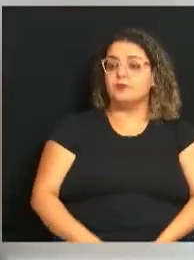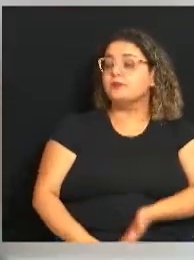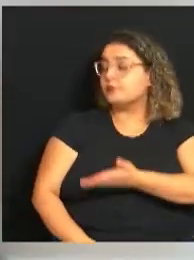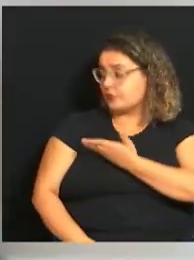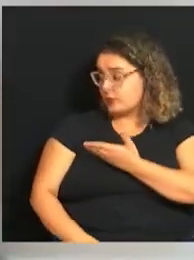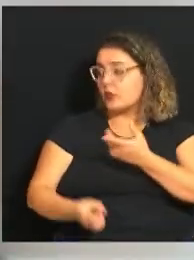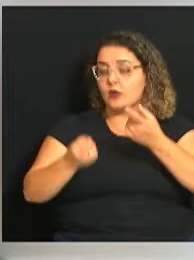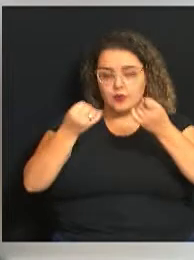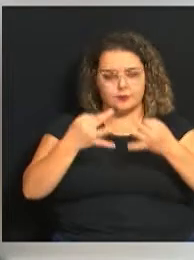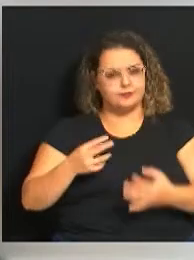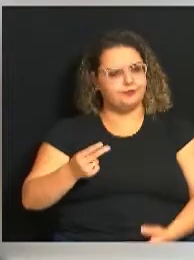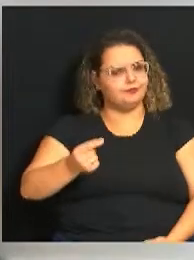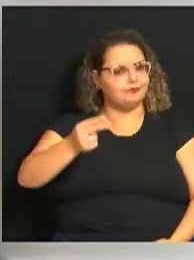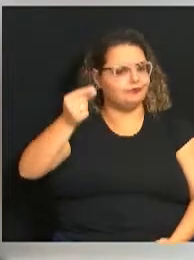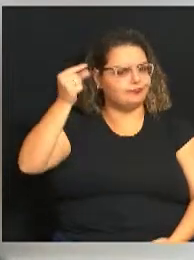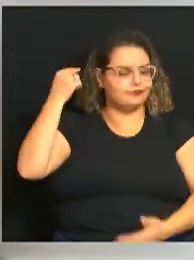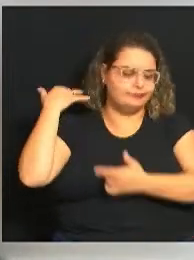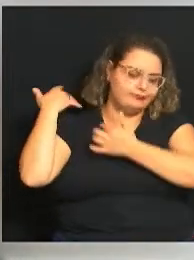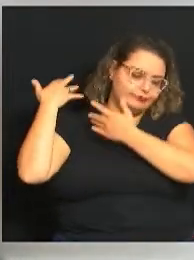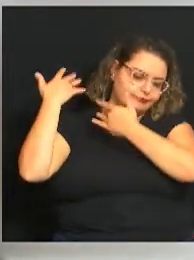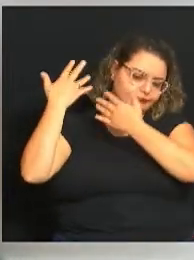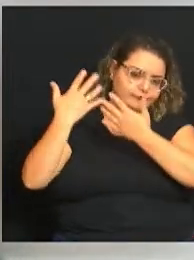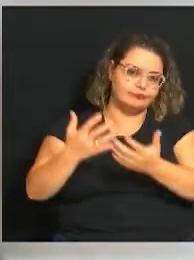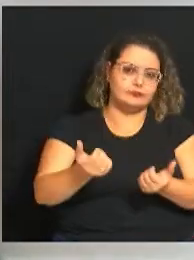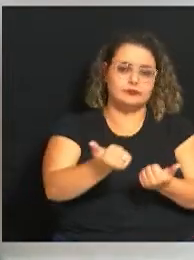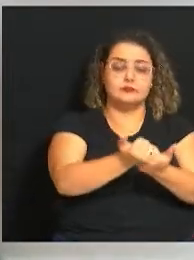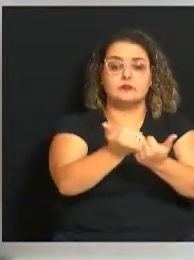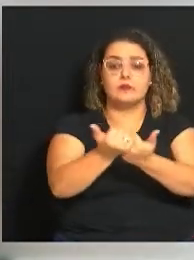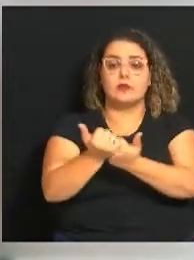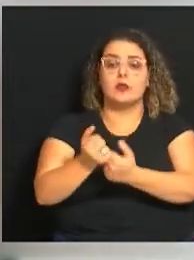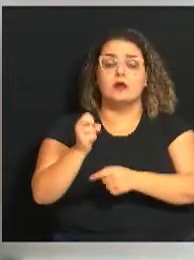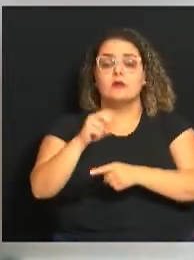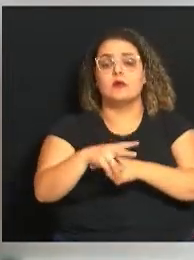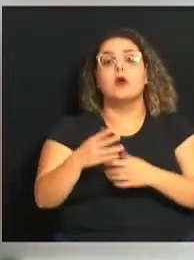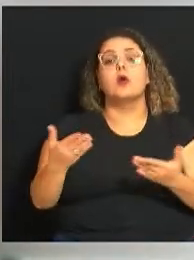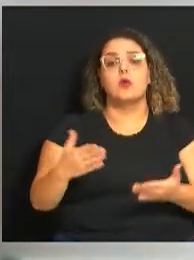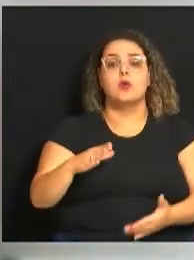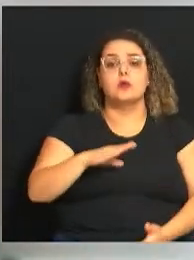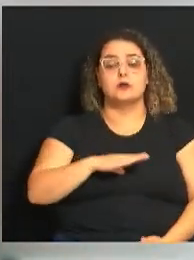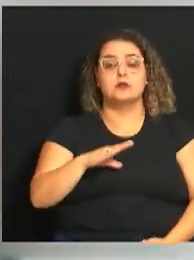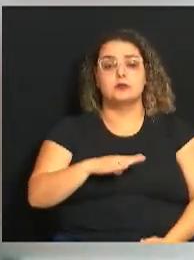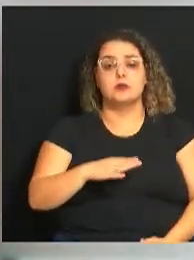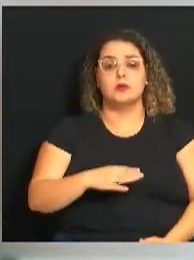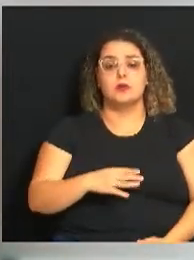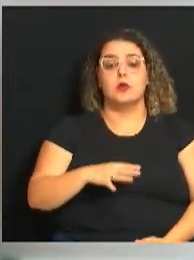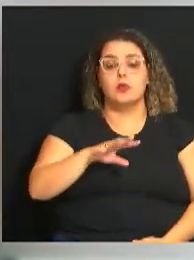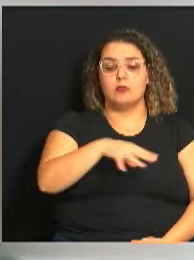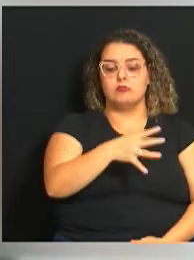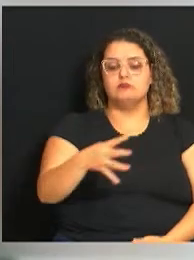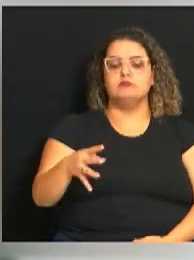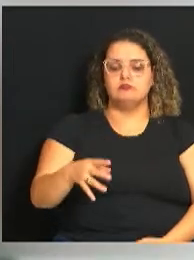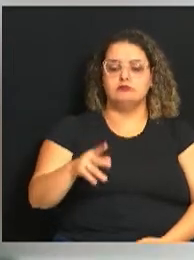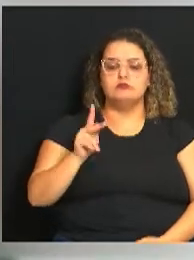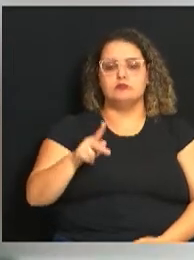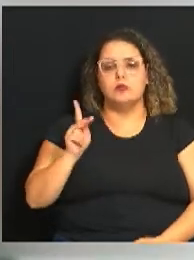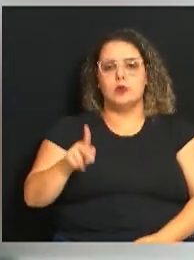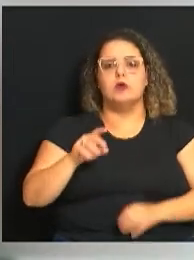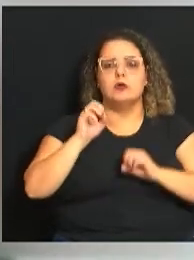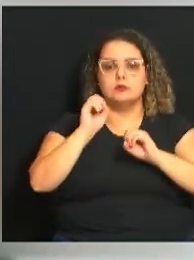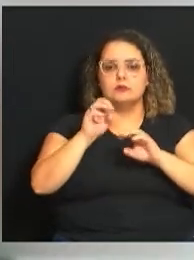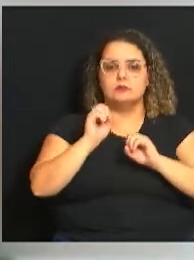após muitos anos de cargos vagos, hoje o município conta com um quadro de professores da educação